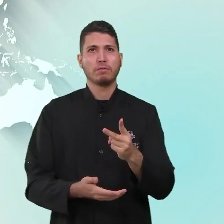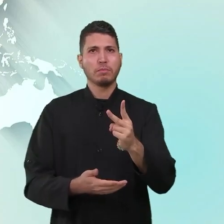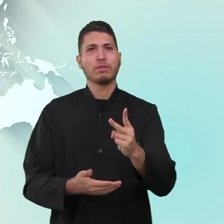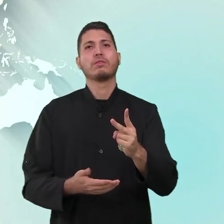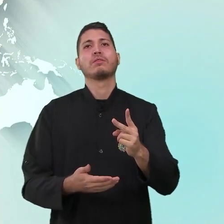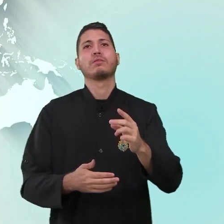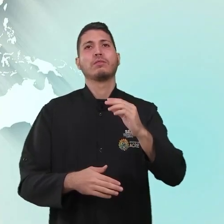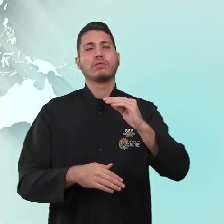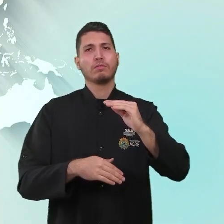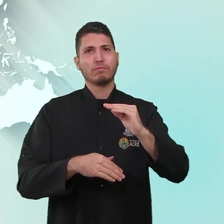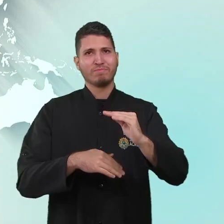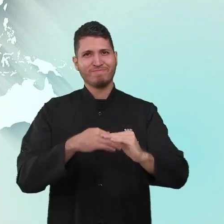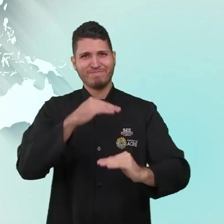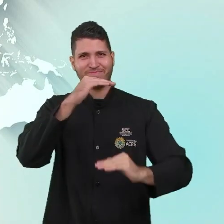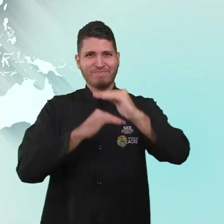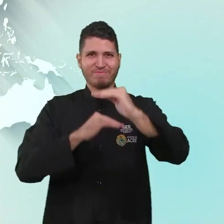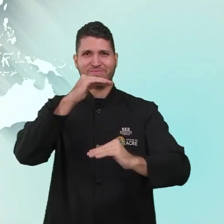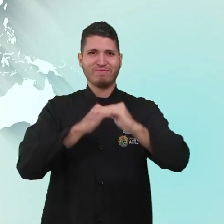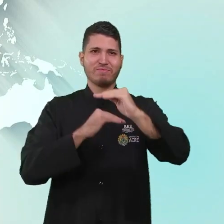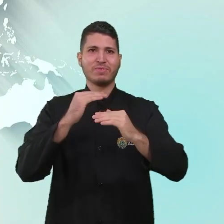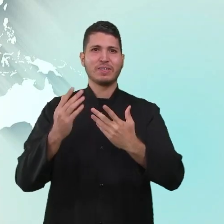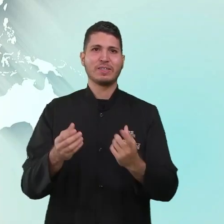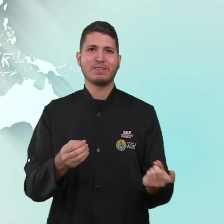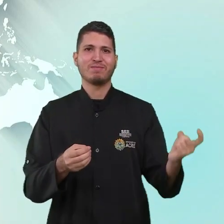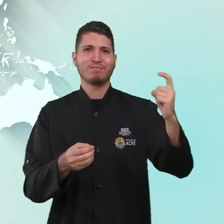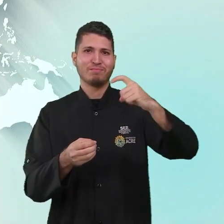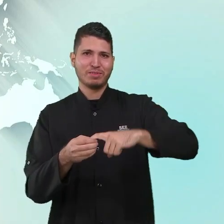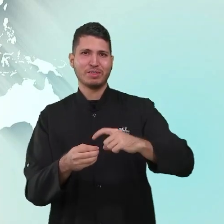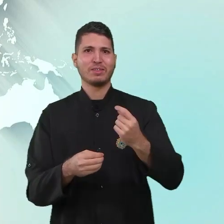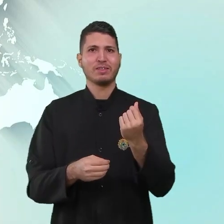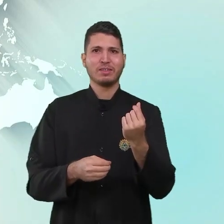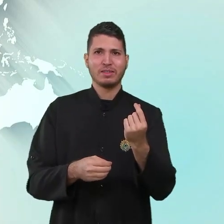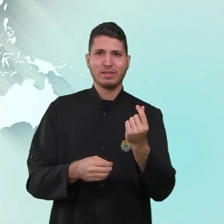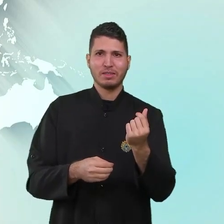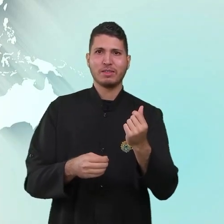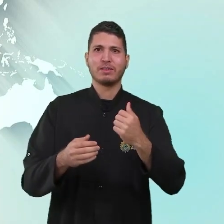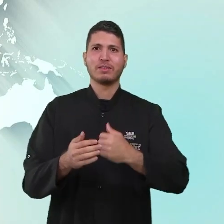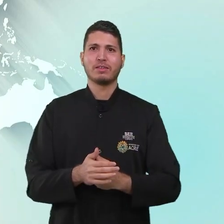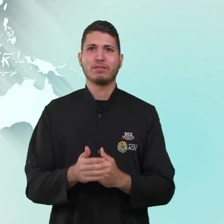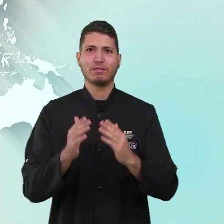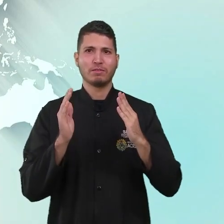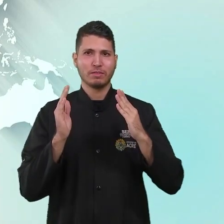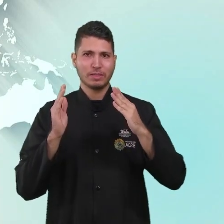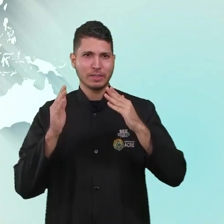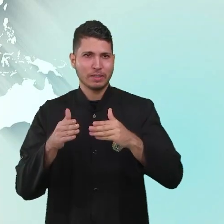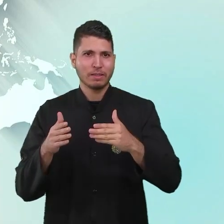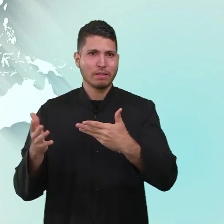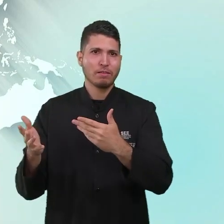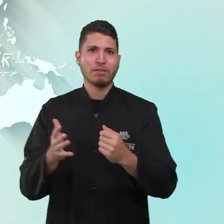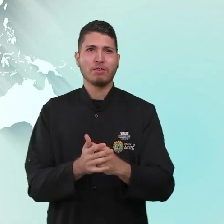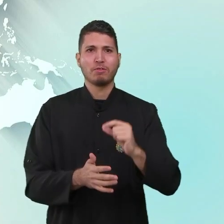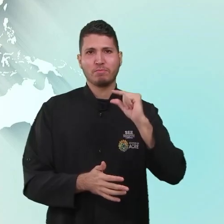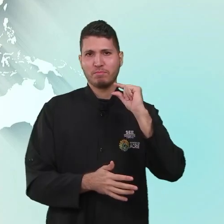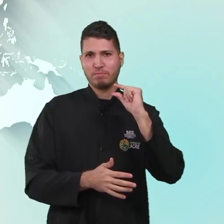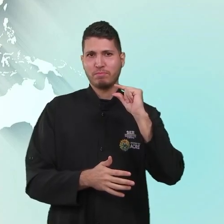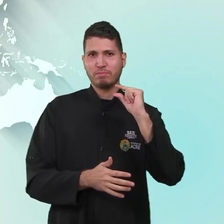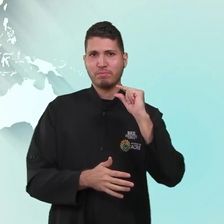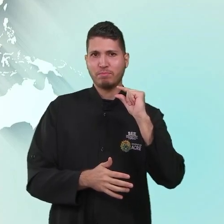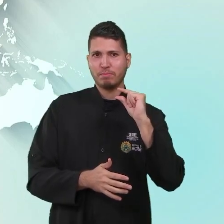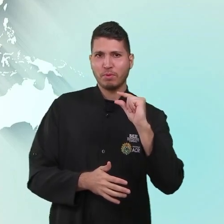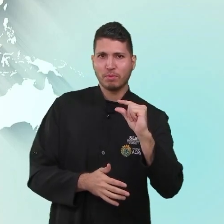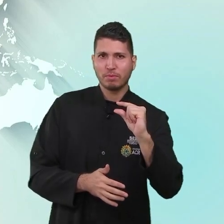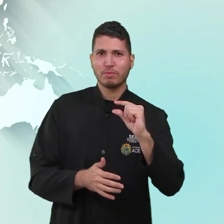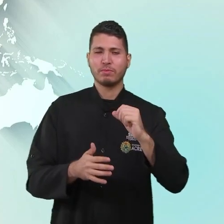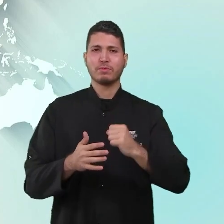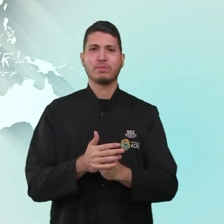gera dependência econômica e concentra a riqueza em poucos centros tecnológicos. Para superar, é